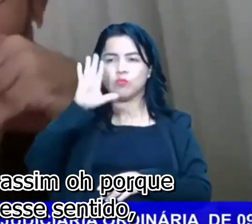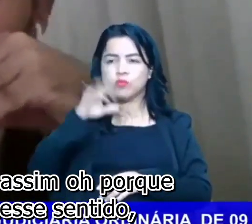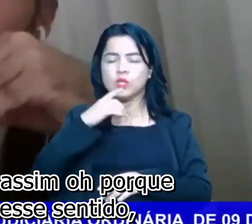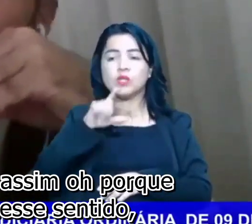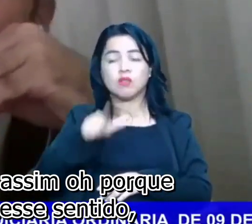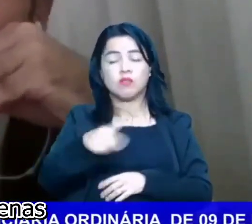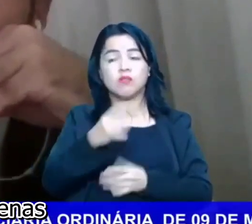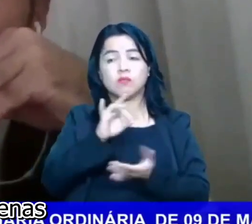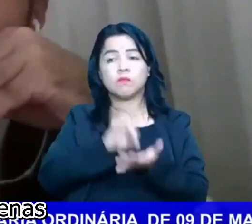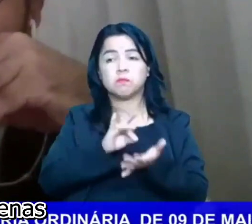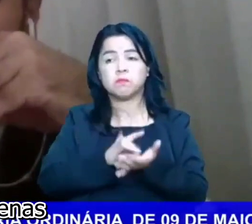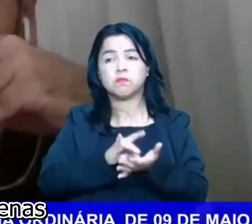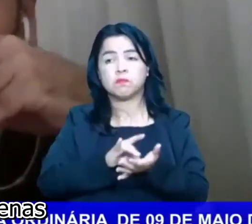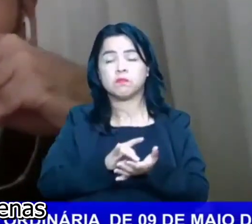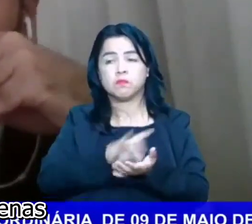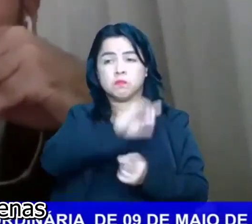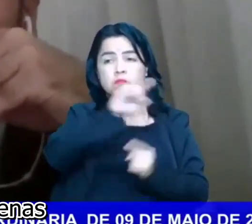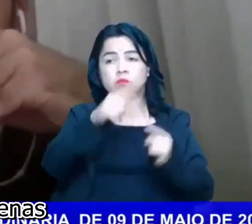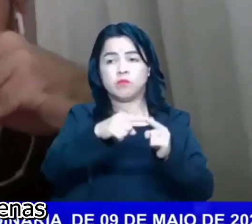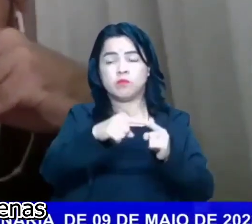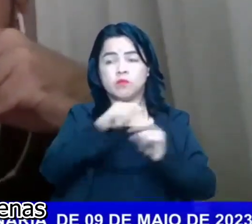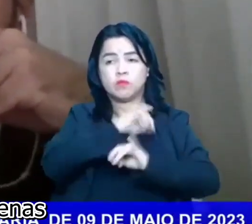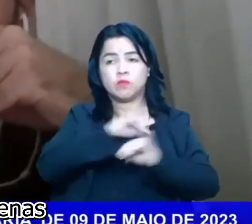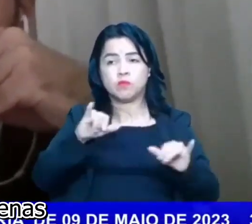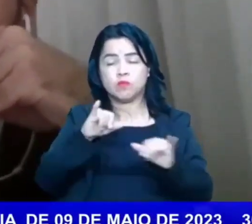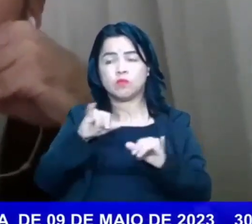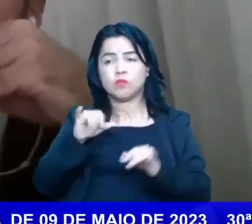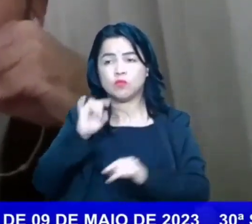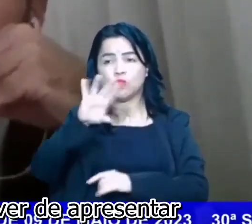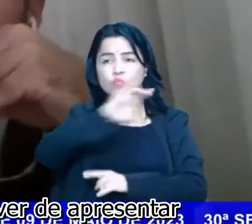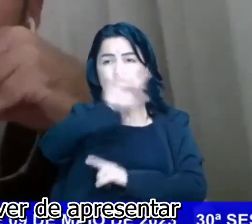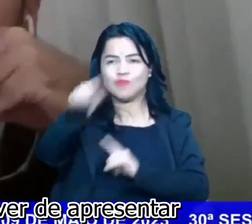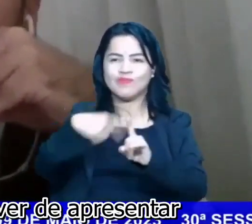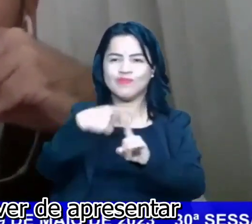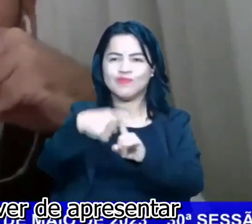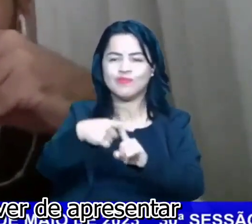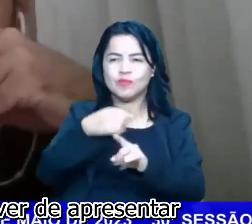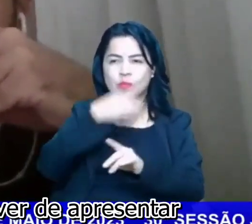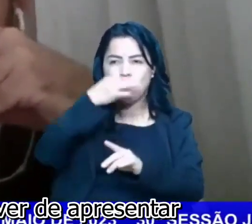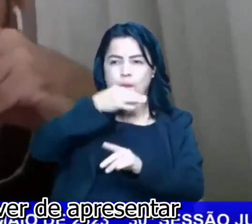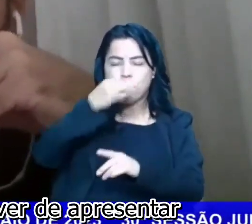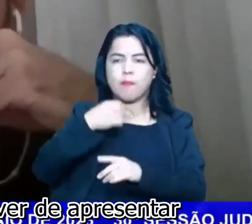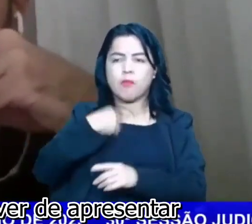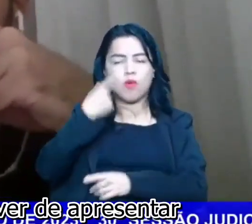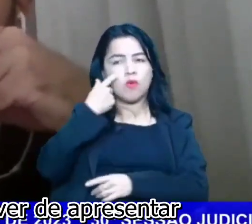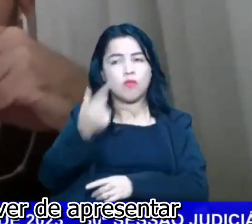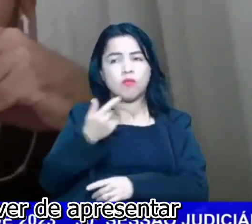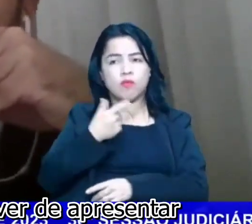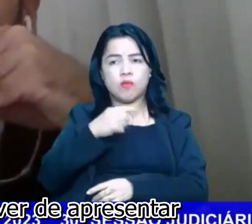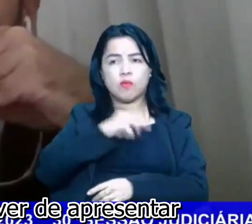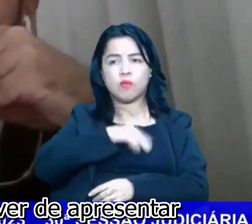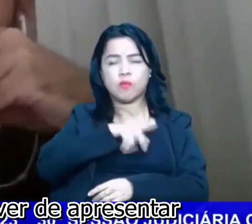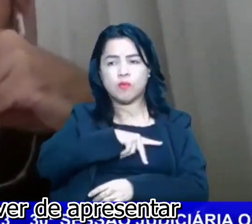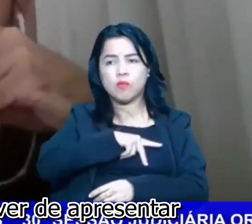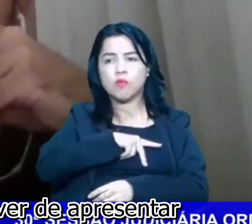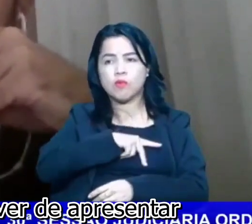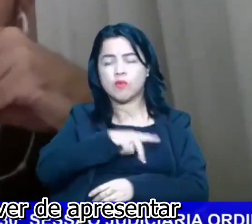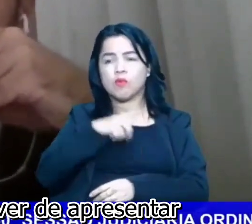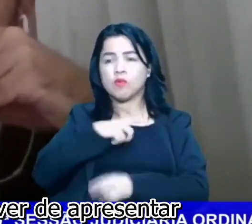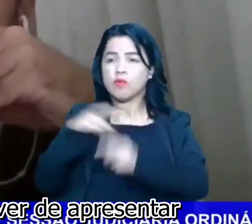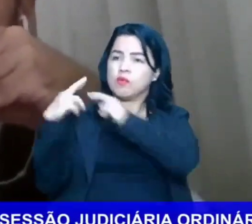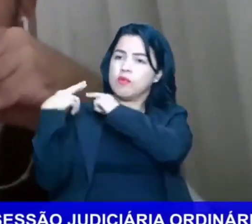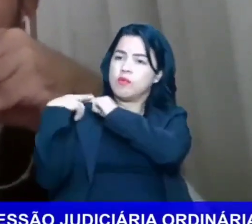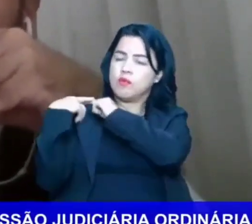nesse sentido que me manifestei com um acréscimo apenas, que me parece, ao ver do Ministério Público Eleitoral, ao dever